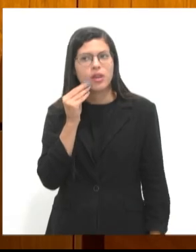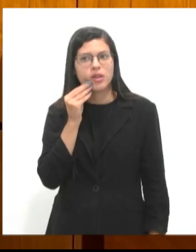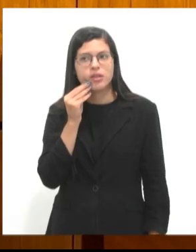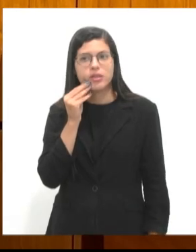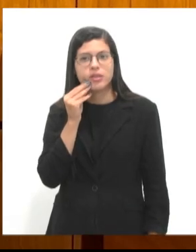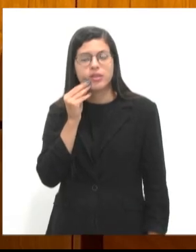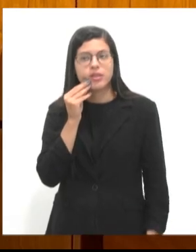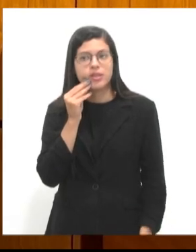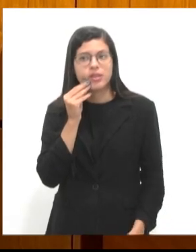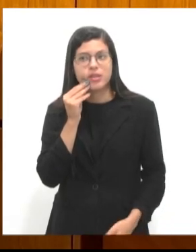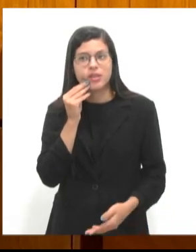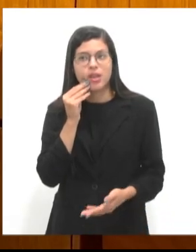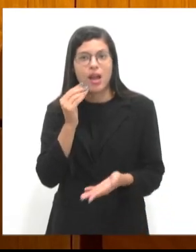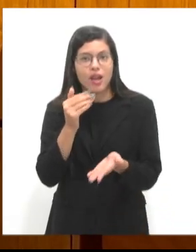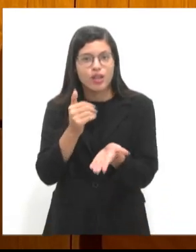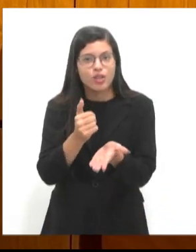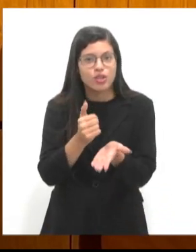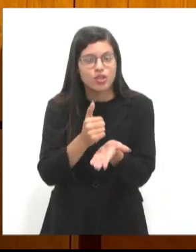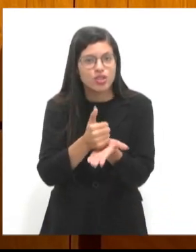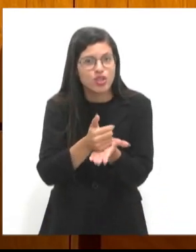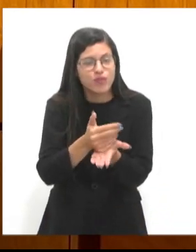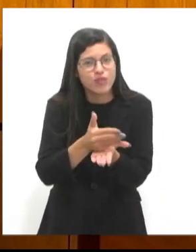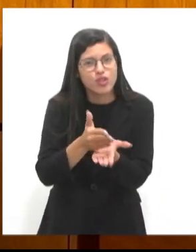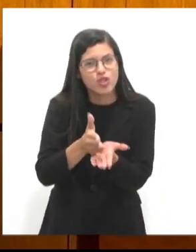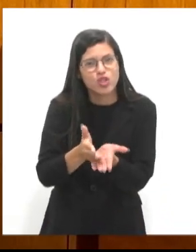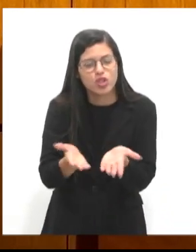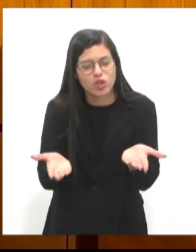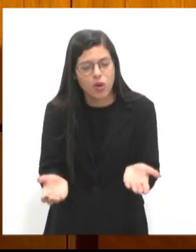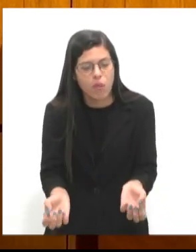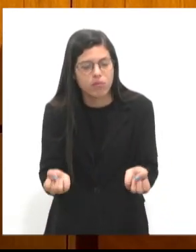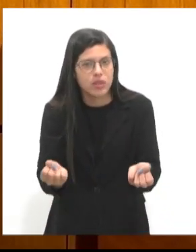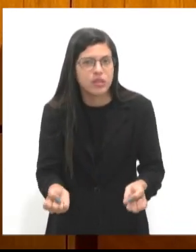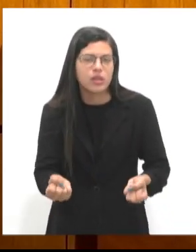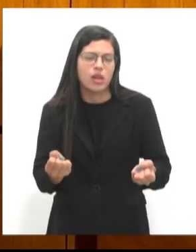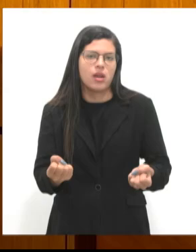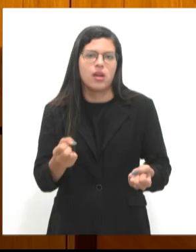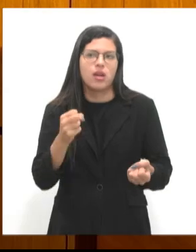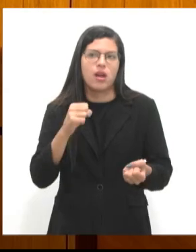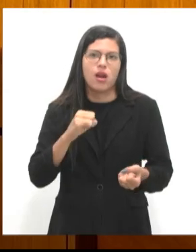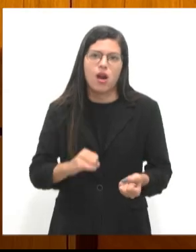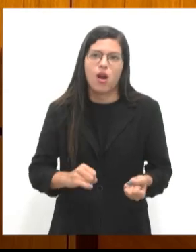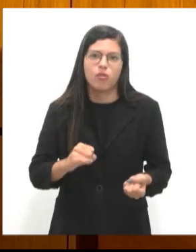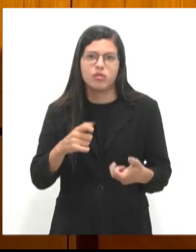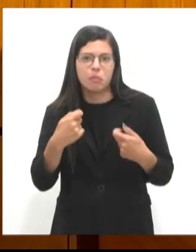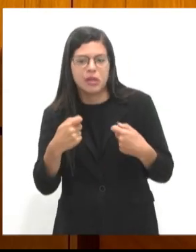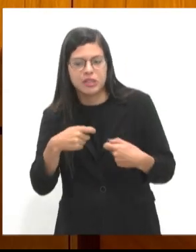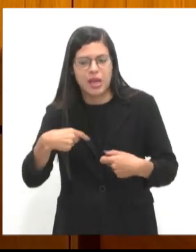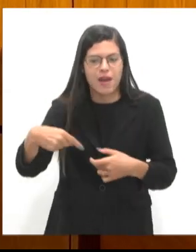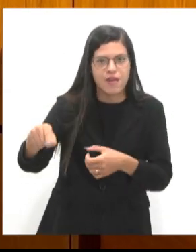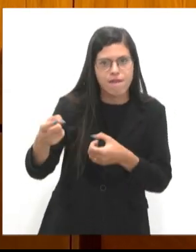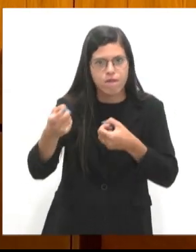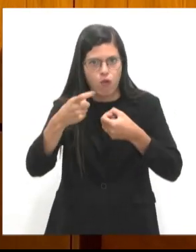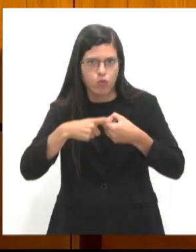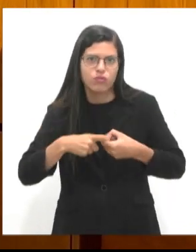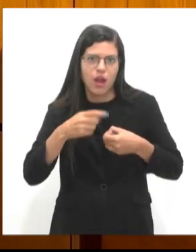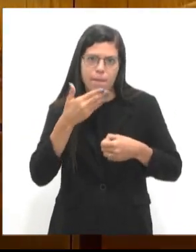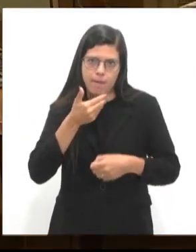parcionar o material que você vai levantar. Se puder fazer mais viagens do que uma viagem com peso excessivo, é mais